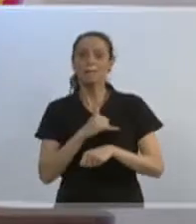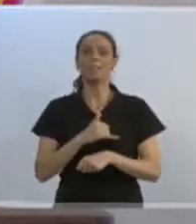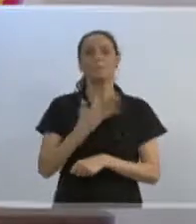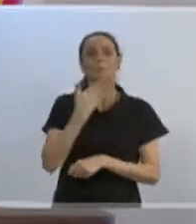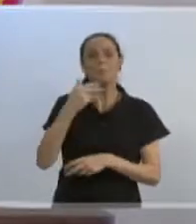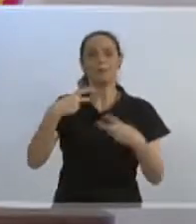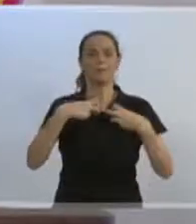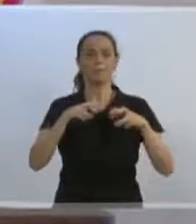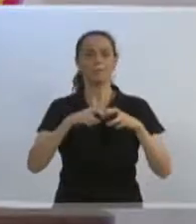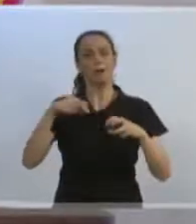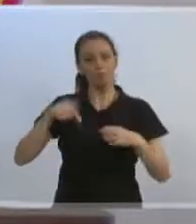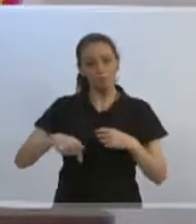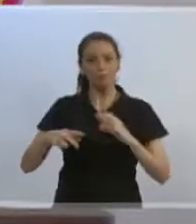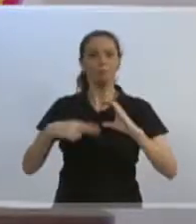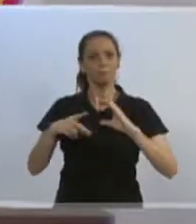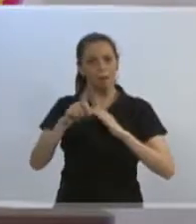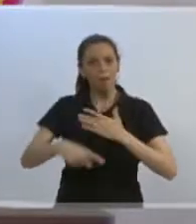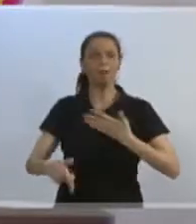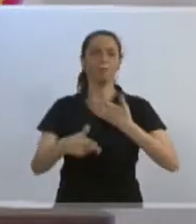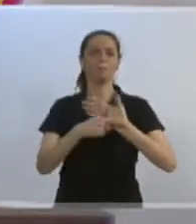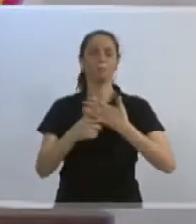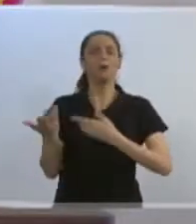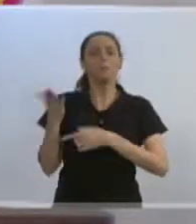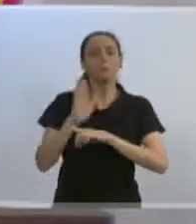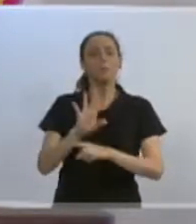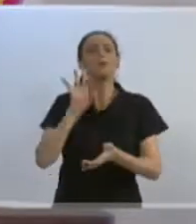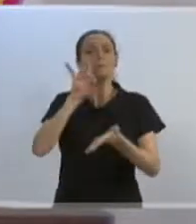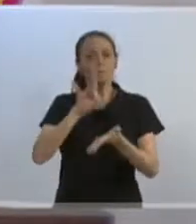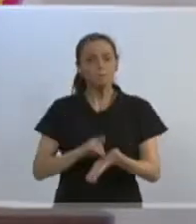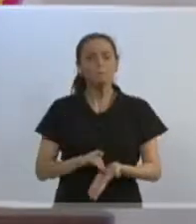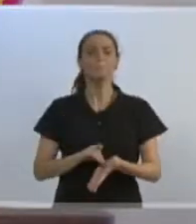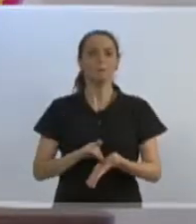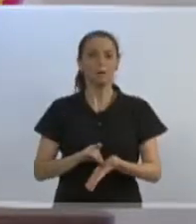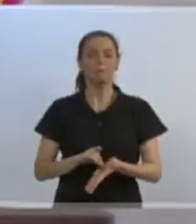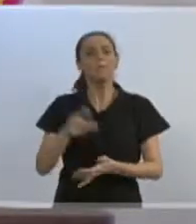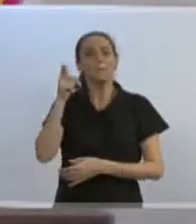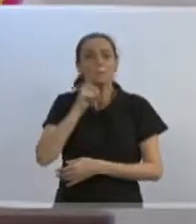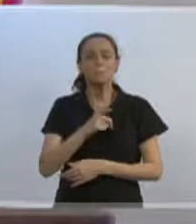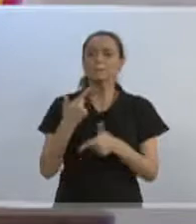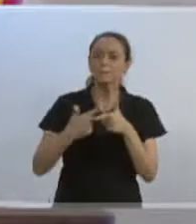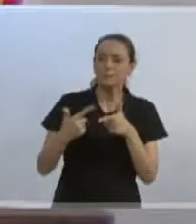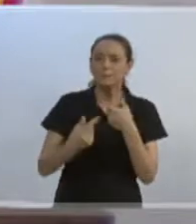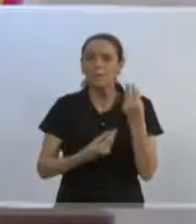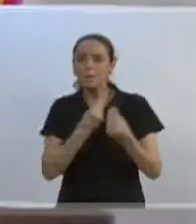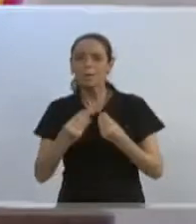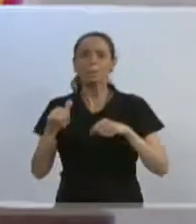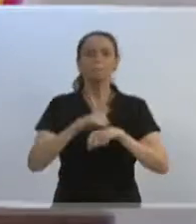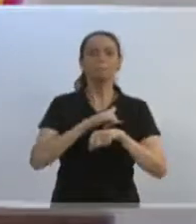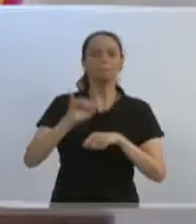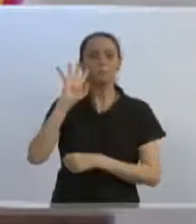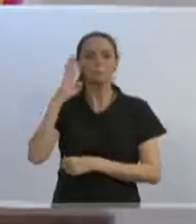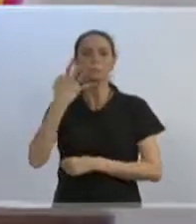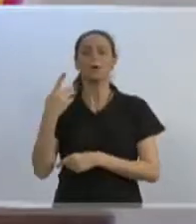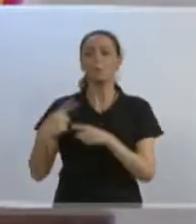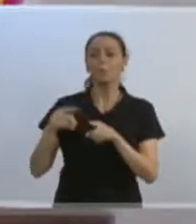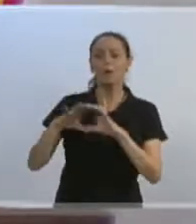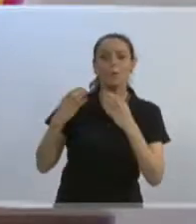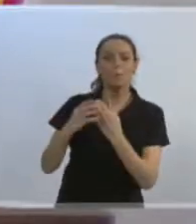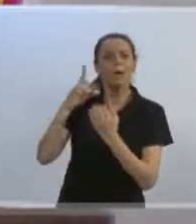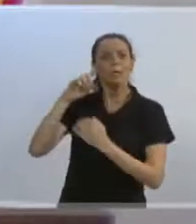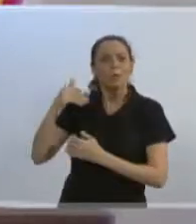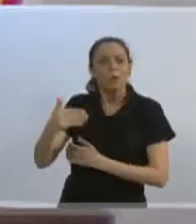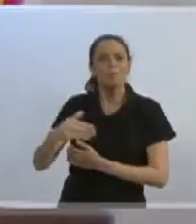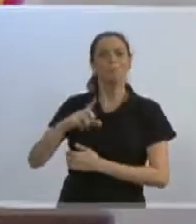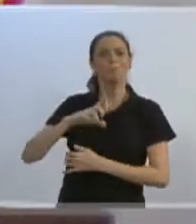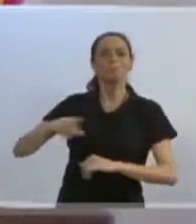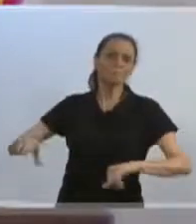que esse é o papel dessa casa, né? Contribuir de uma forma propositiva para a gente achar soluções para melhorar os problemas que a comunidade sente no dia a dia. E